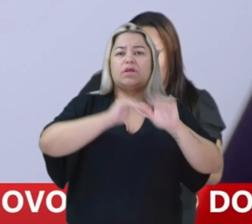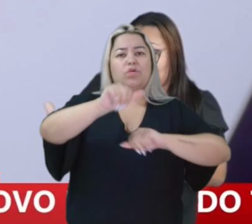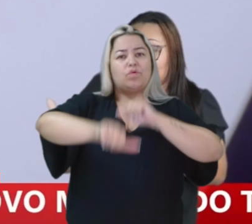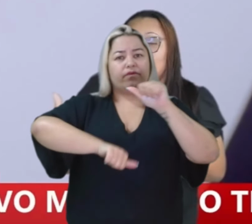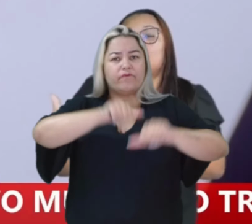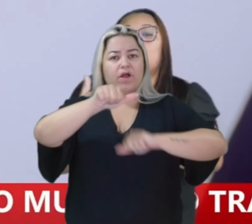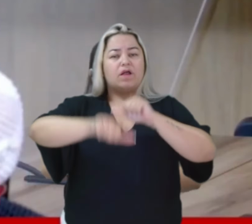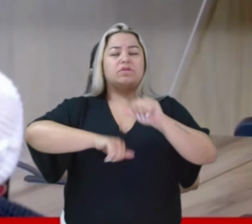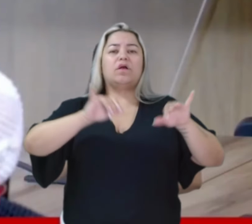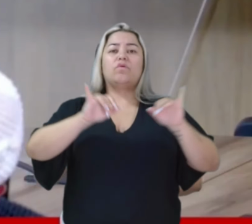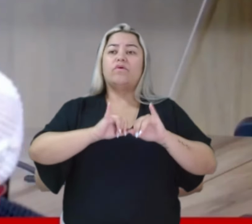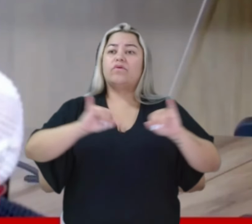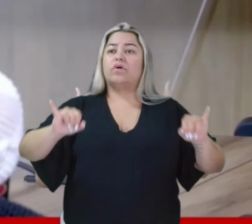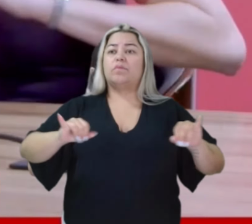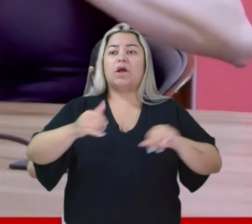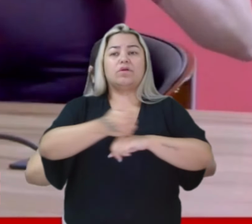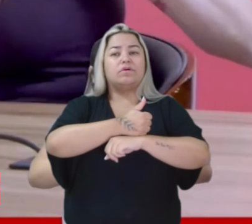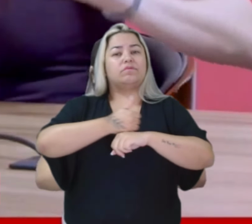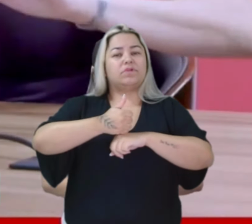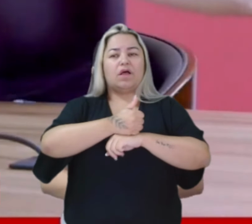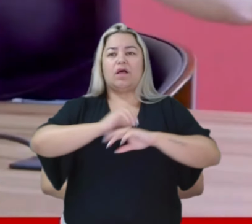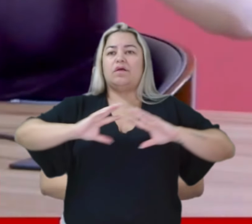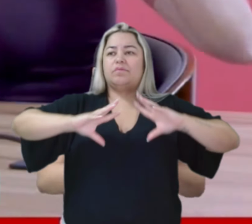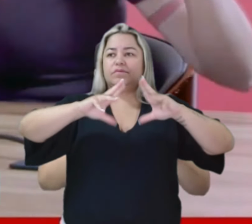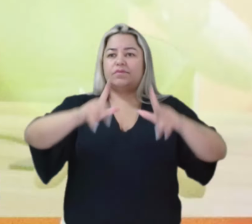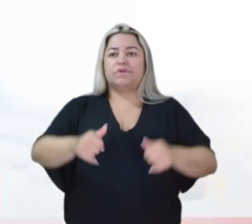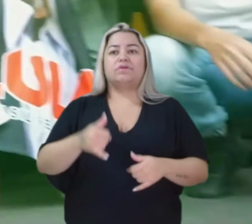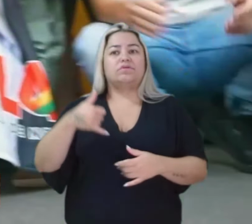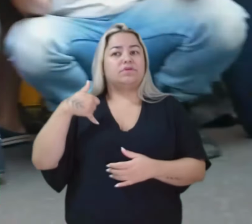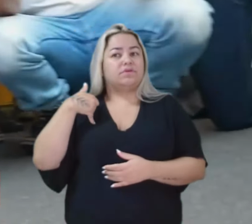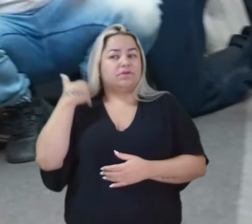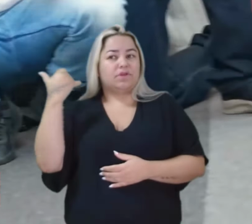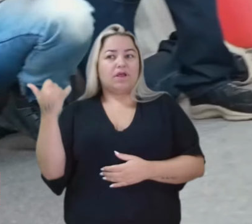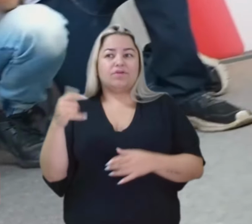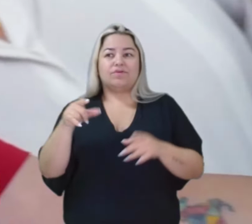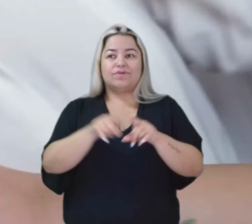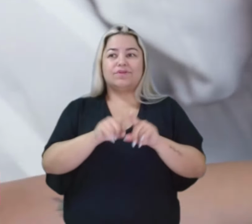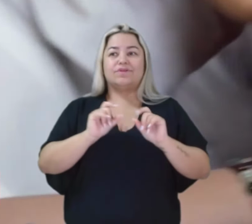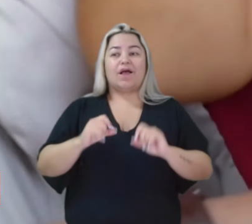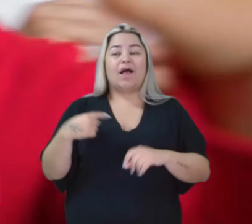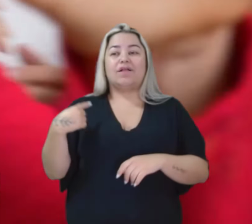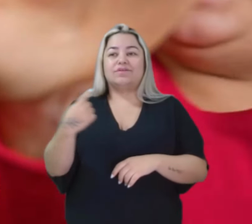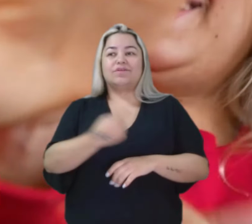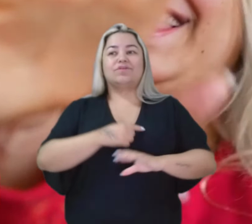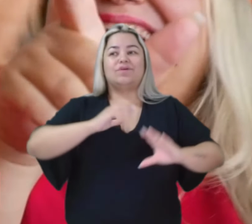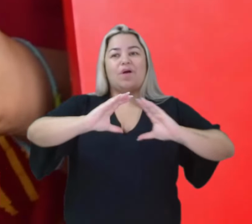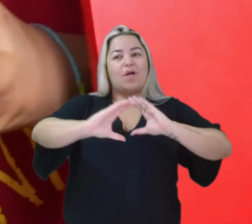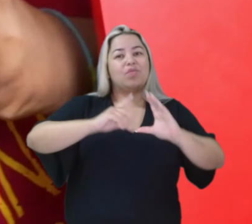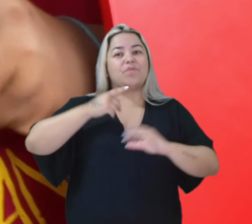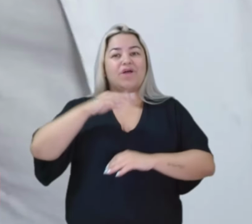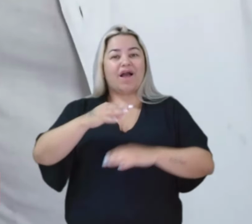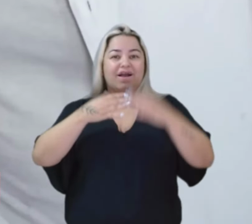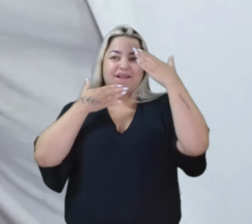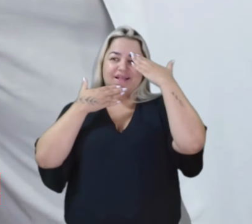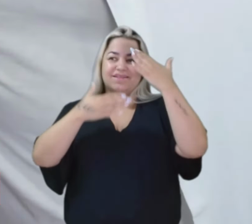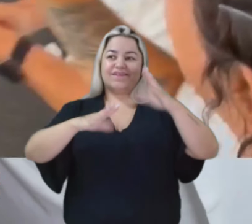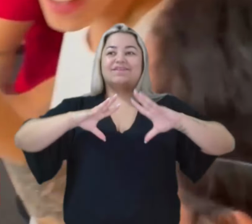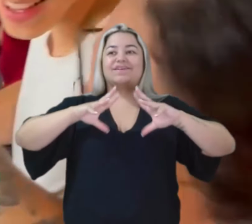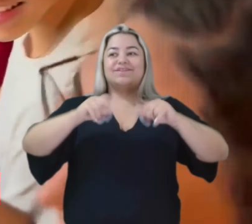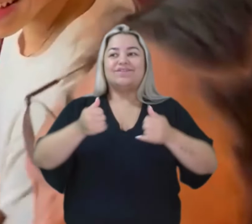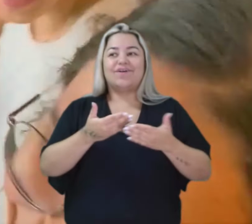renovada com informação de qualidade para todas as idades. Por isso, a comunicação do PT agradece a todos